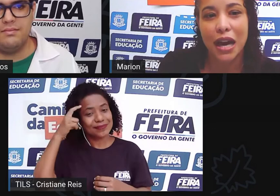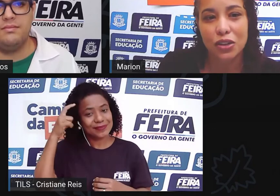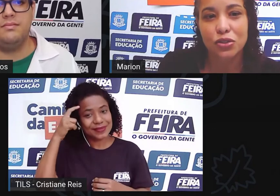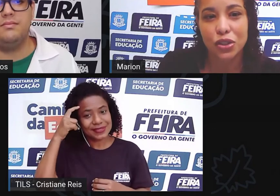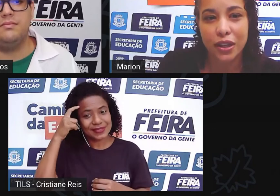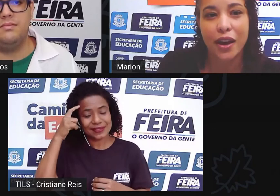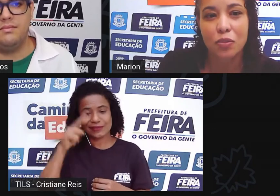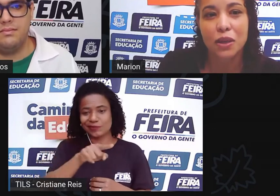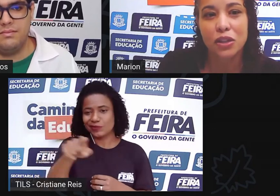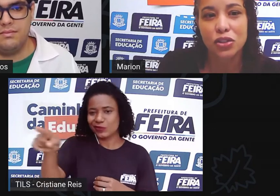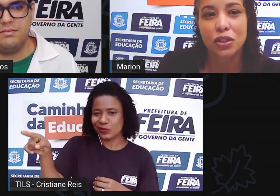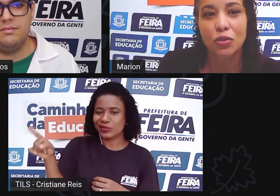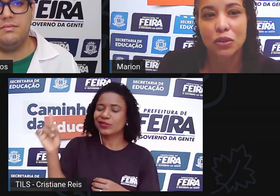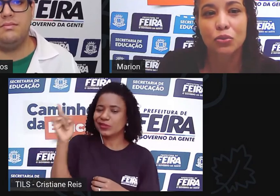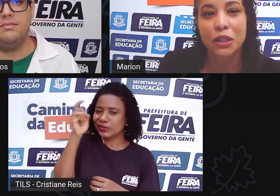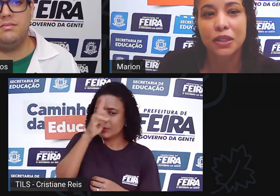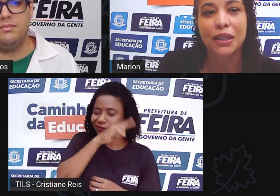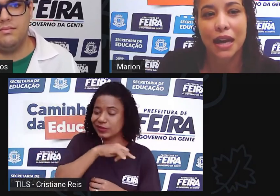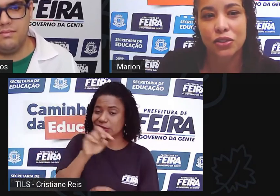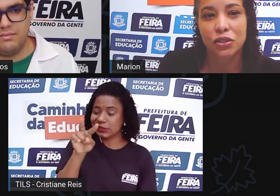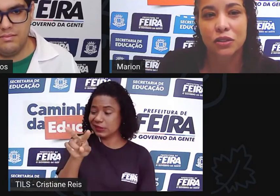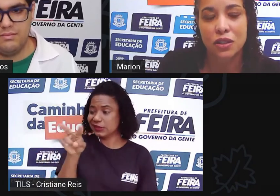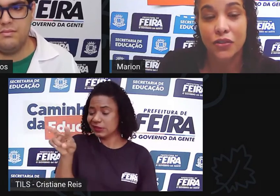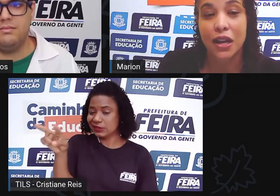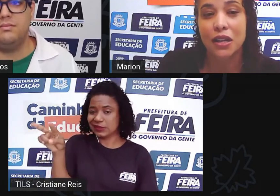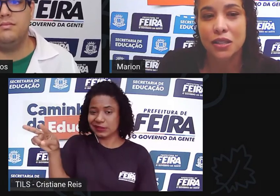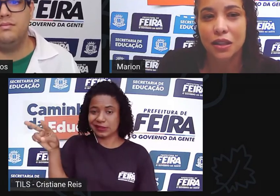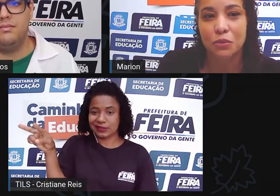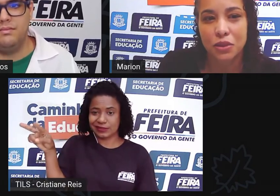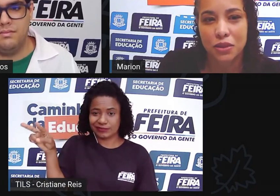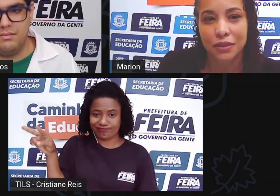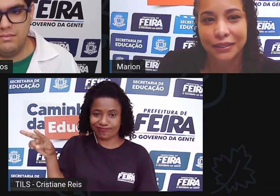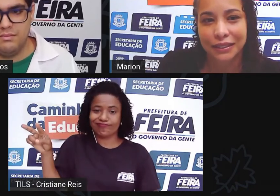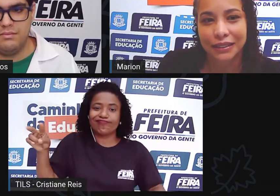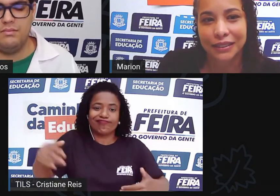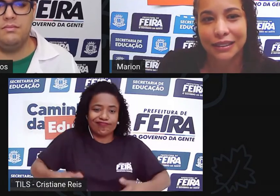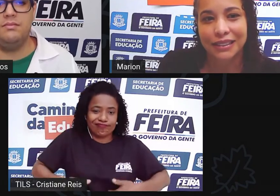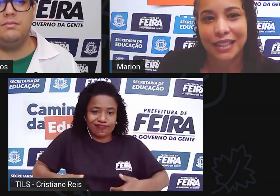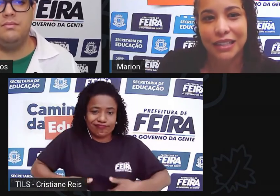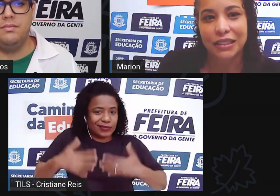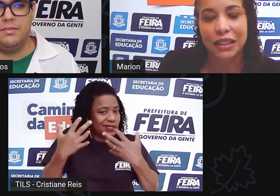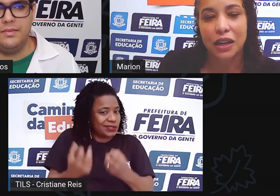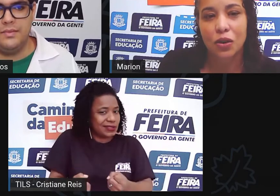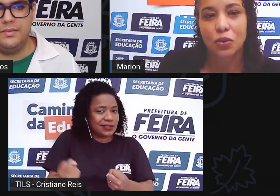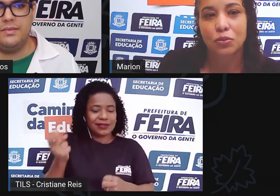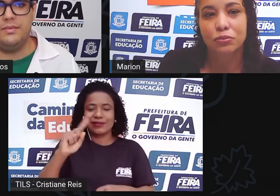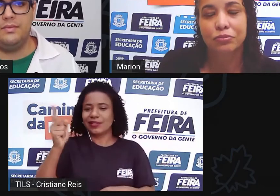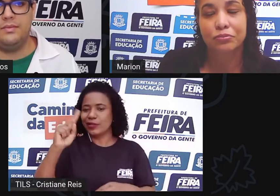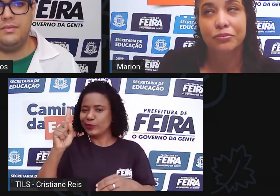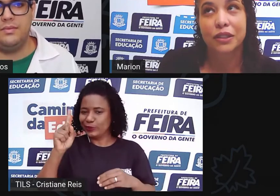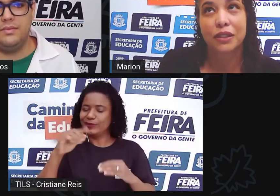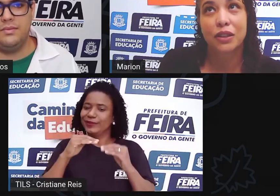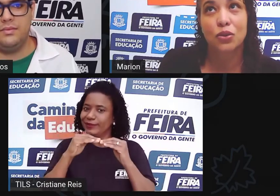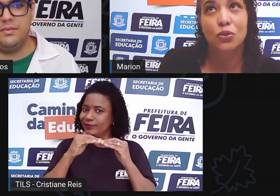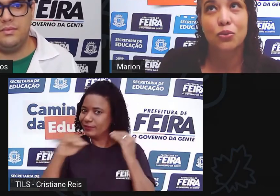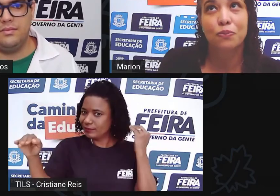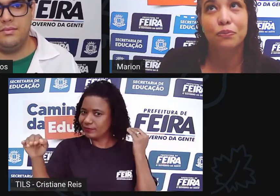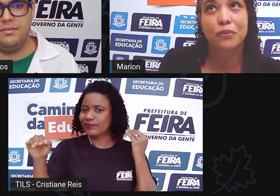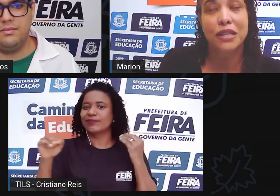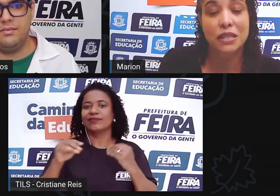de Castro de que realmente, enquanto humanidade, nós fracassamos. Né? Então,